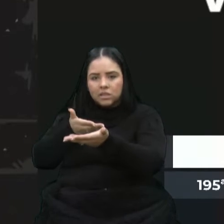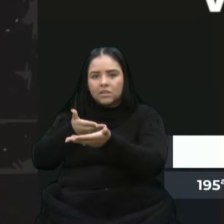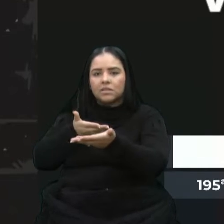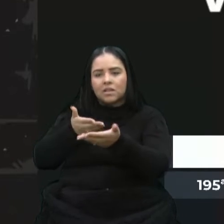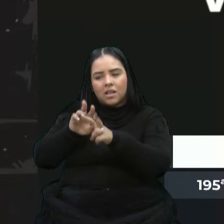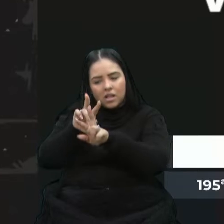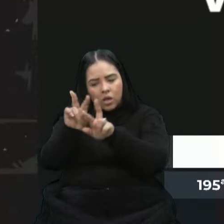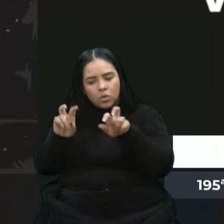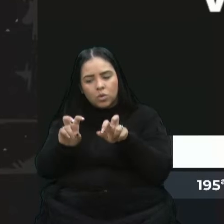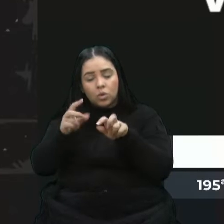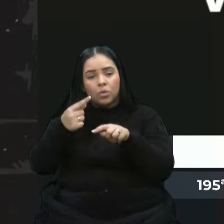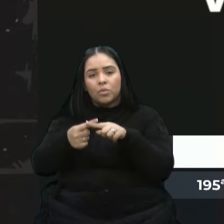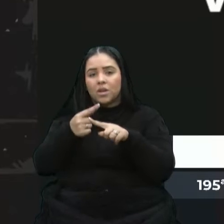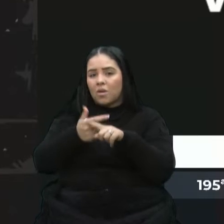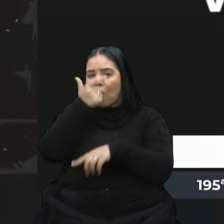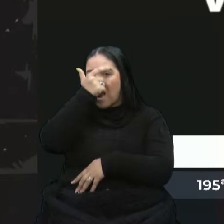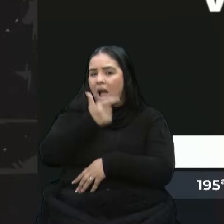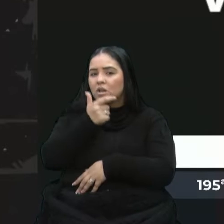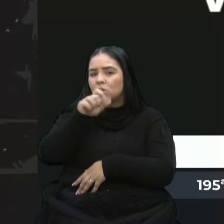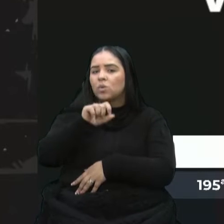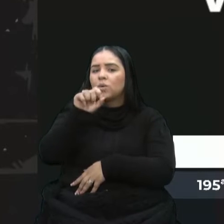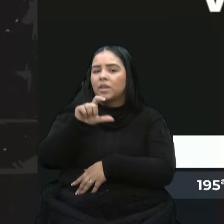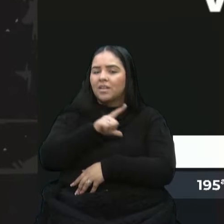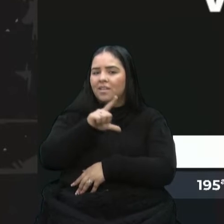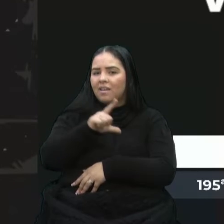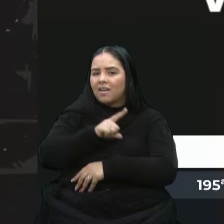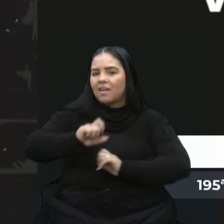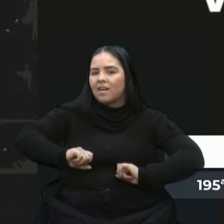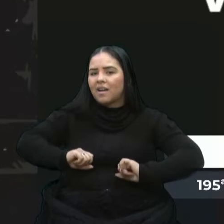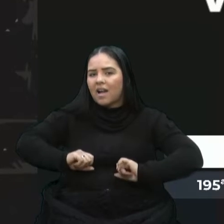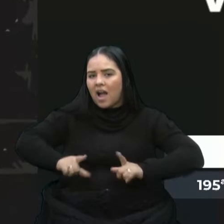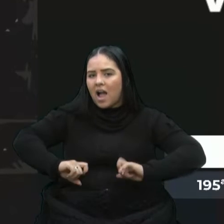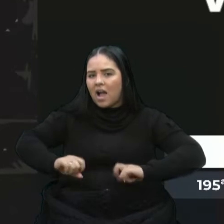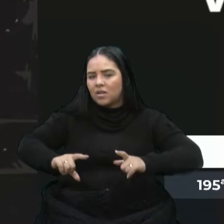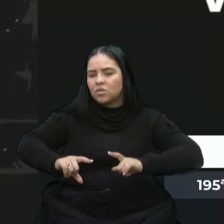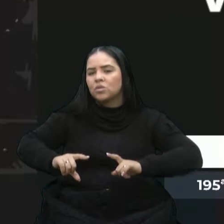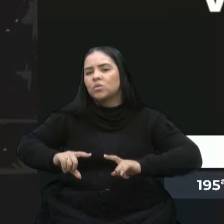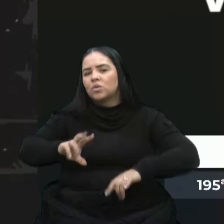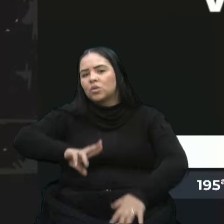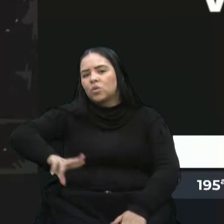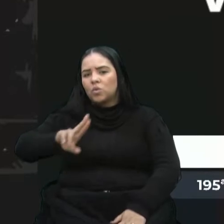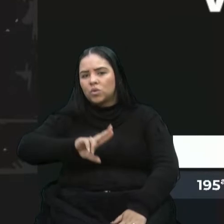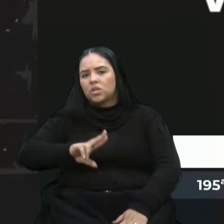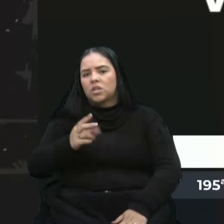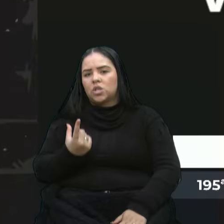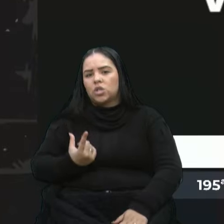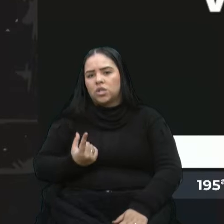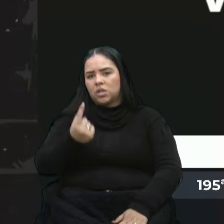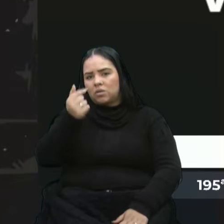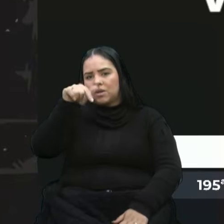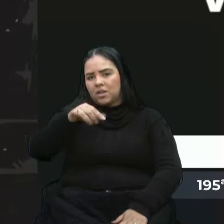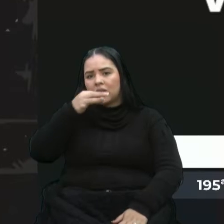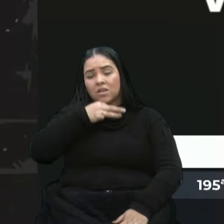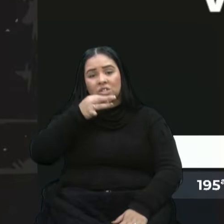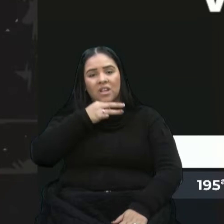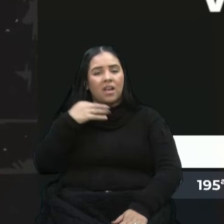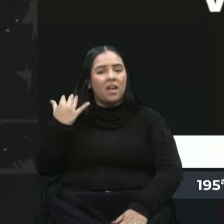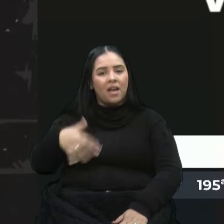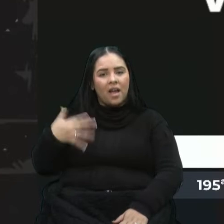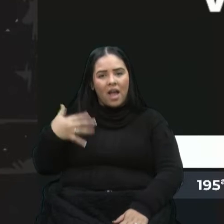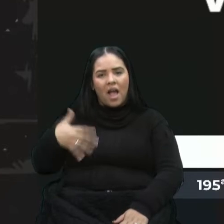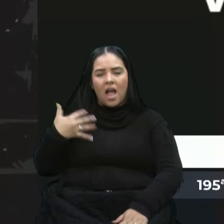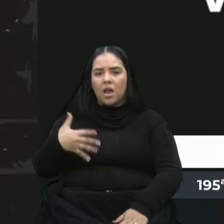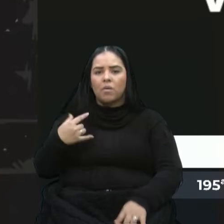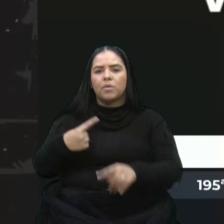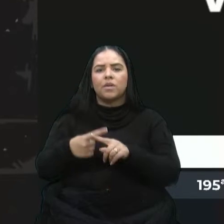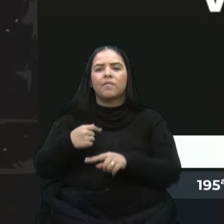acho que, hoje, o custo de vida em Caxias ele está complexo, ele está alto. Exagero. Hoje você vai